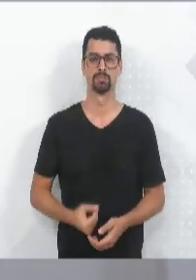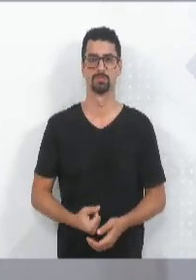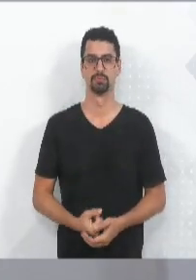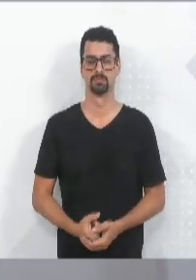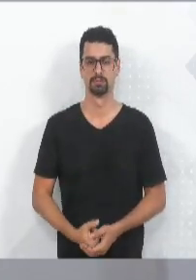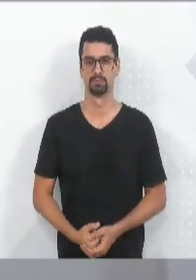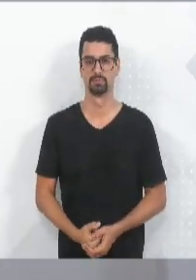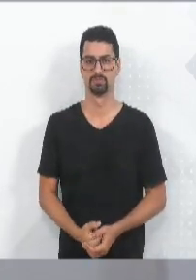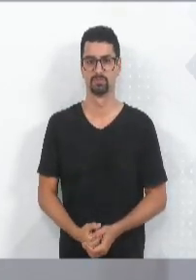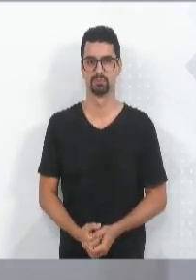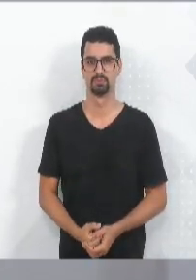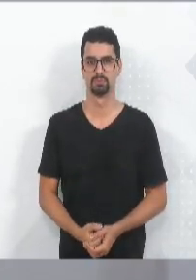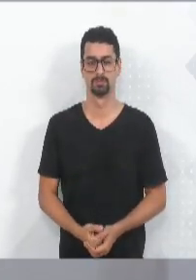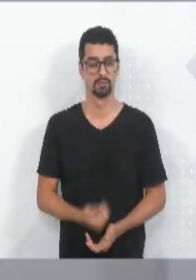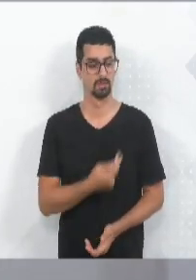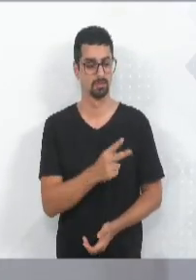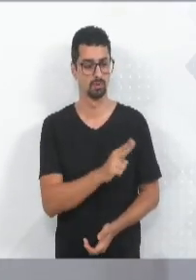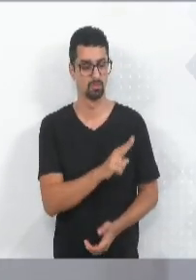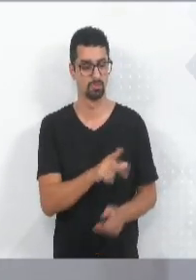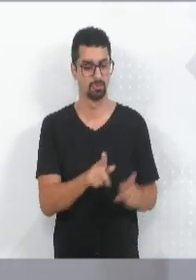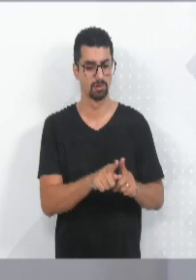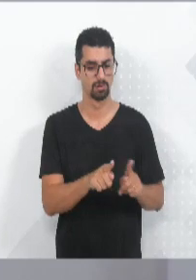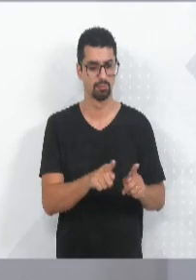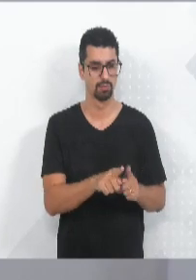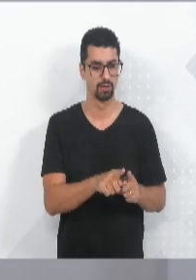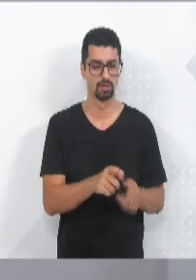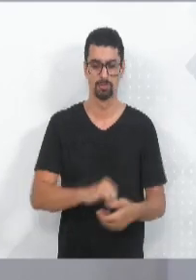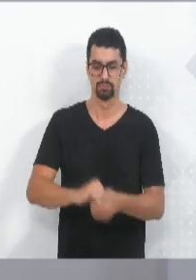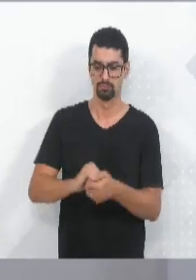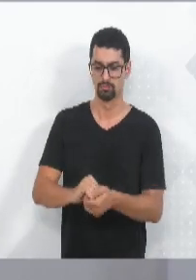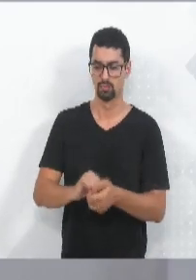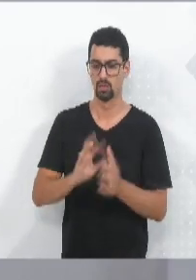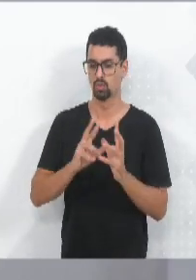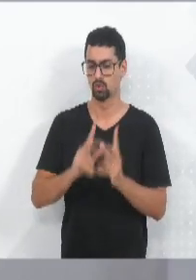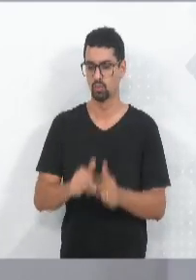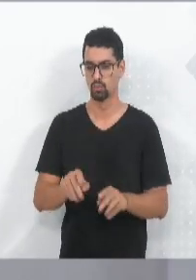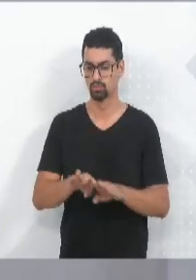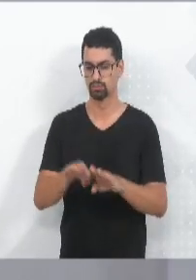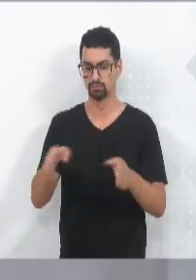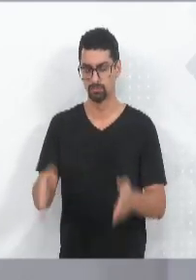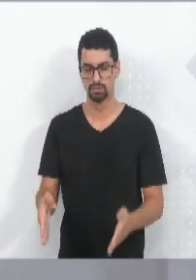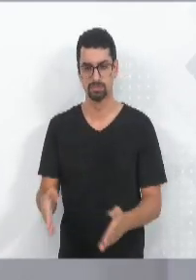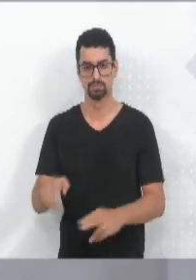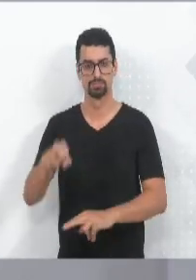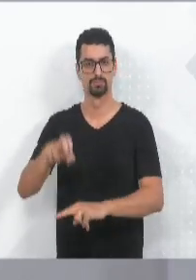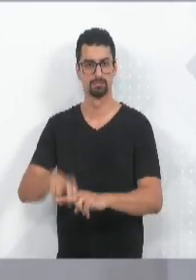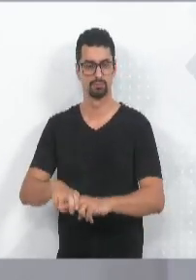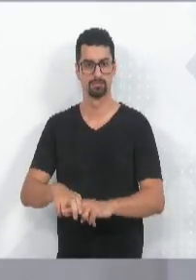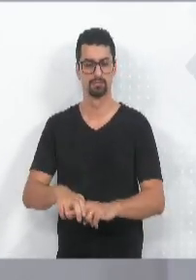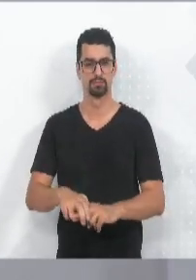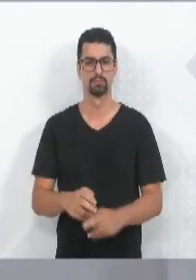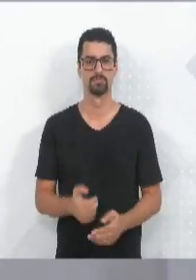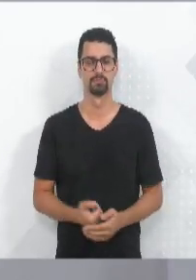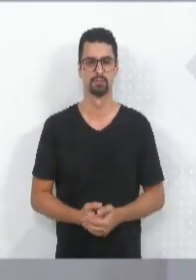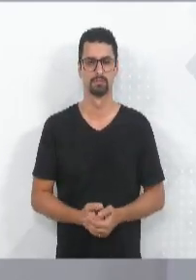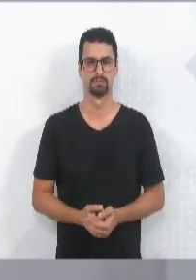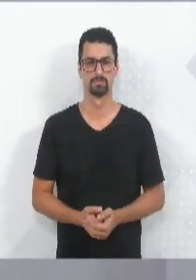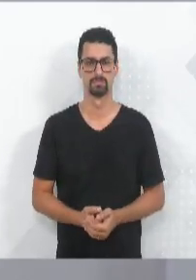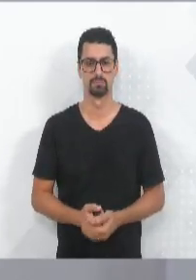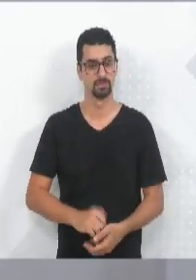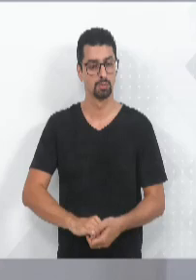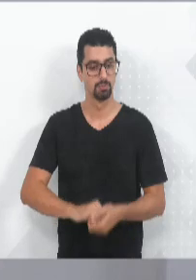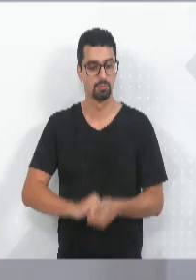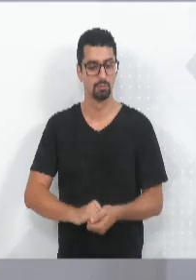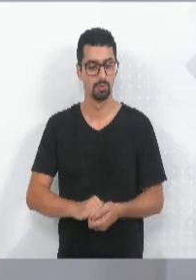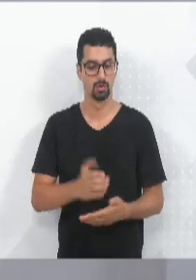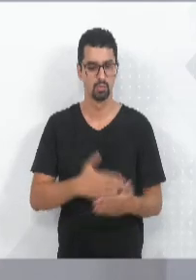e em seu nome estender o cumprimento a todos os demais presentes nessa mesa quero aqui cumprimentar a todos os presentes hoje aqui